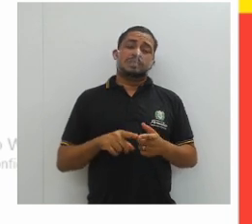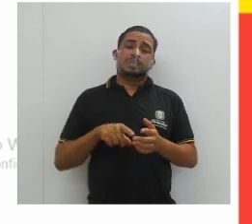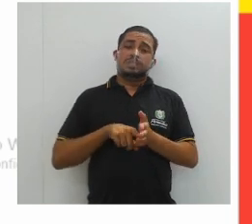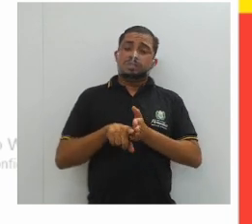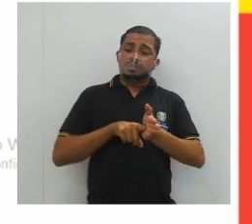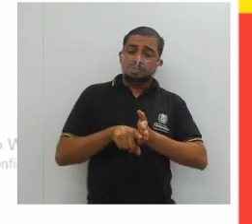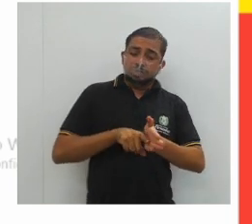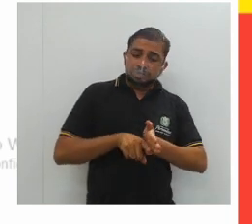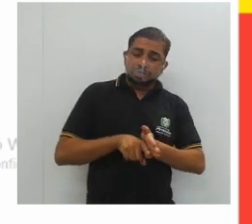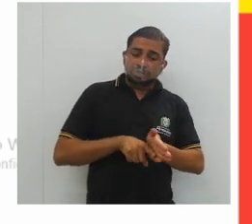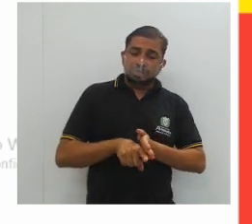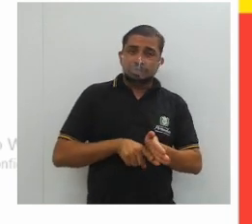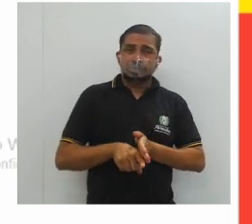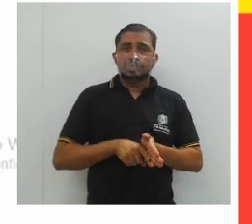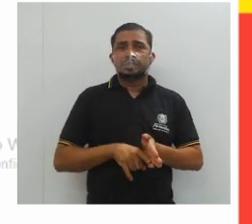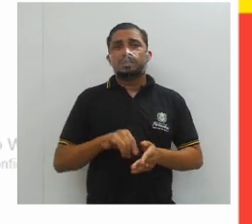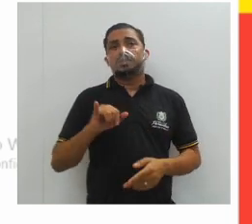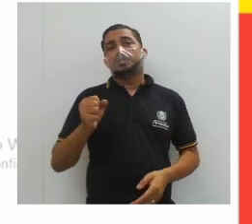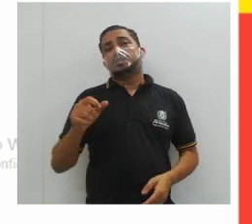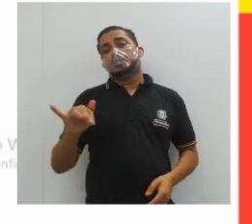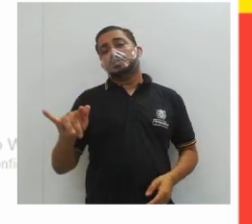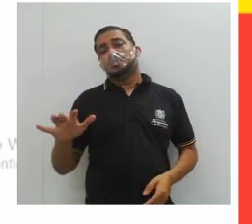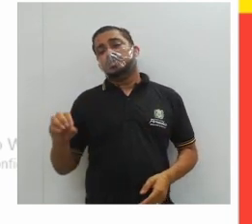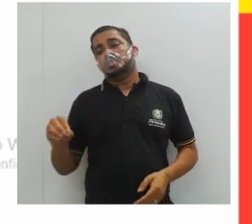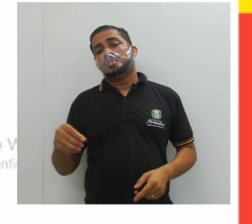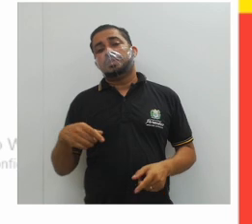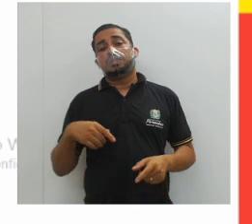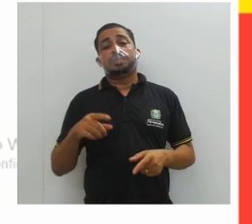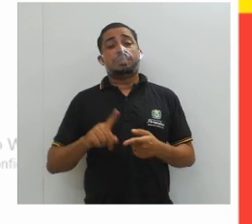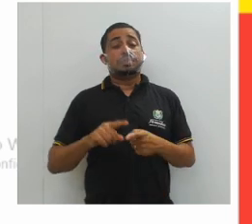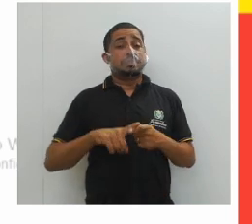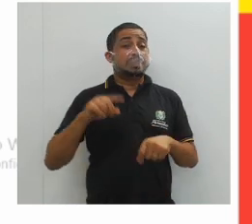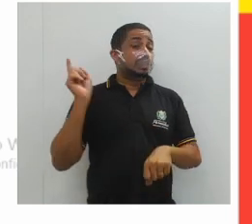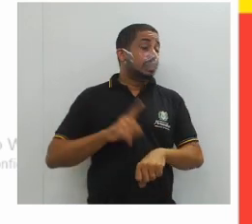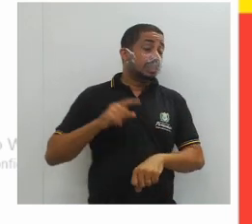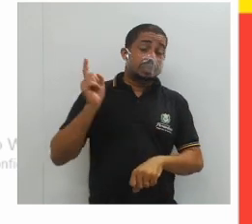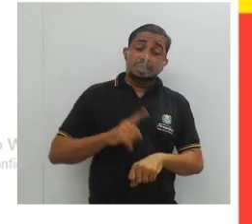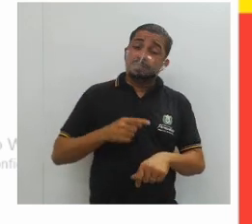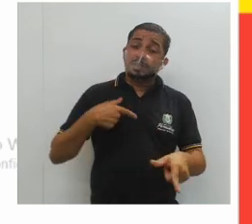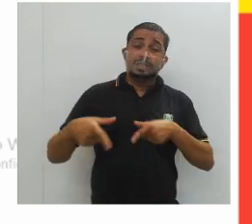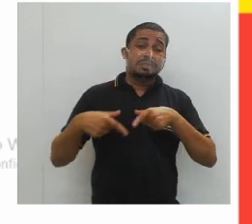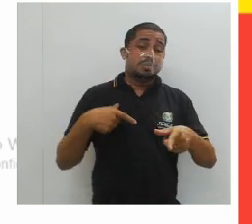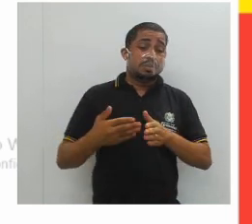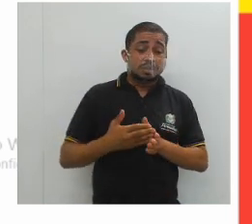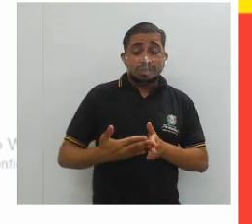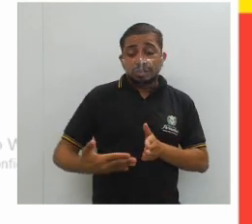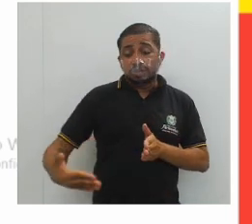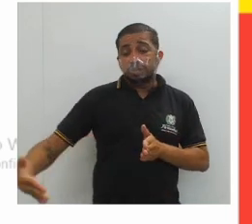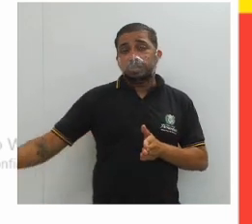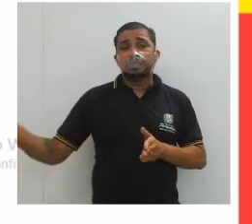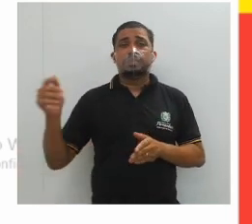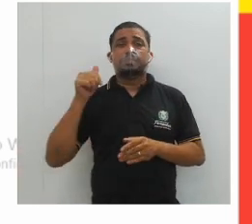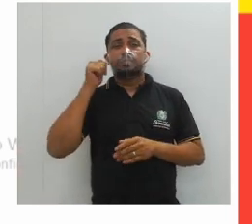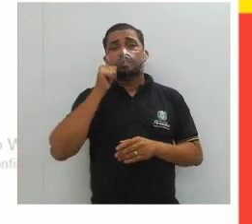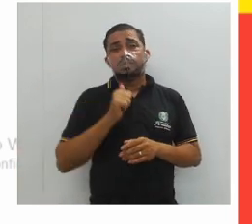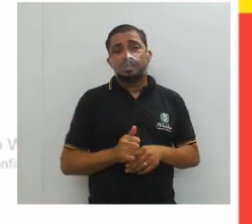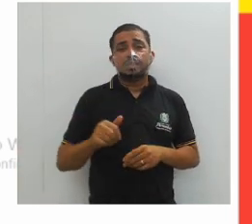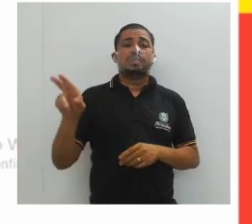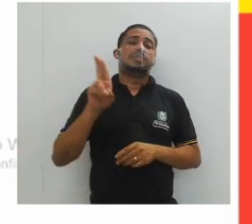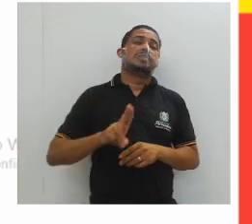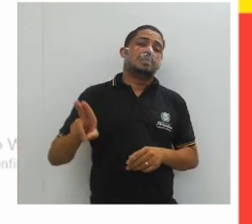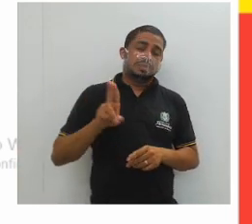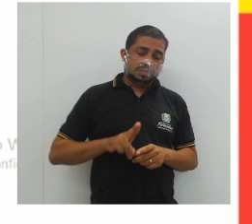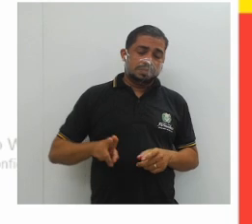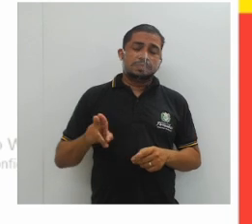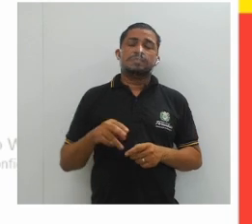exploração, meio insalubre, jornada de trabalho enorme, exaustiva. Mulheres e crianças eram utilizadas